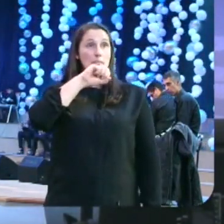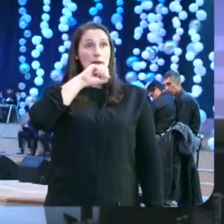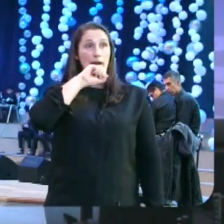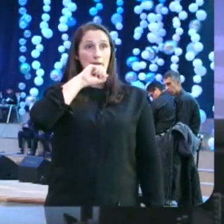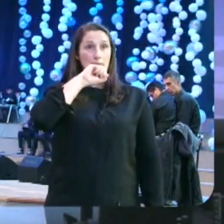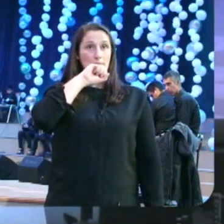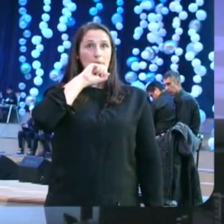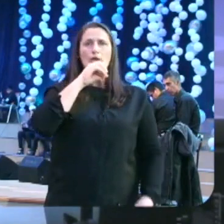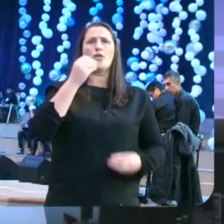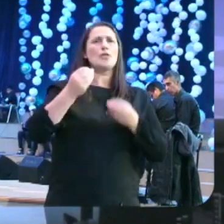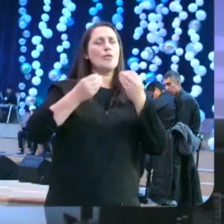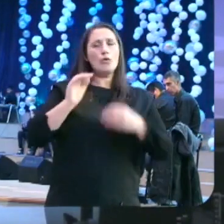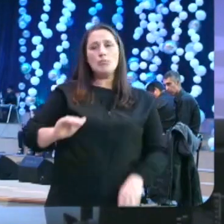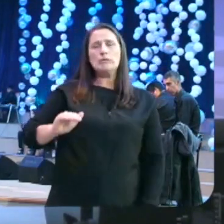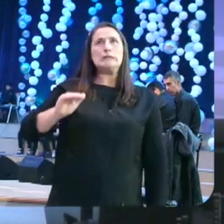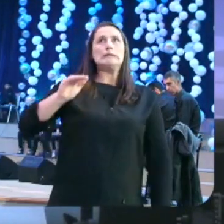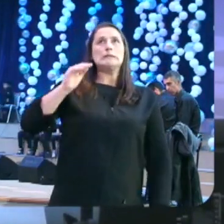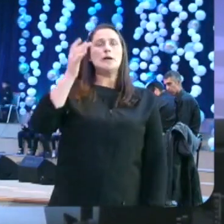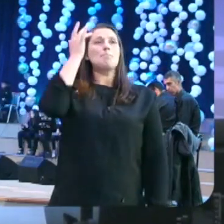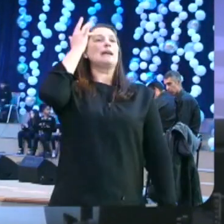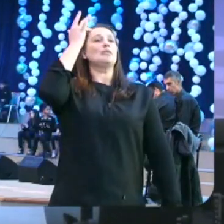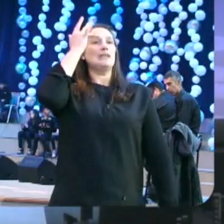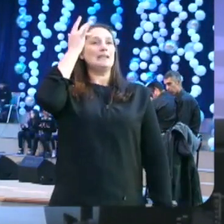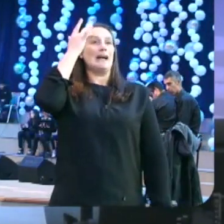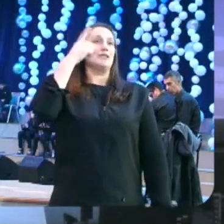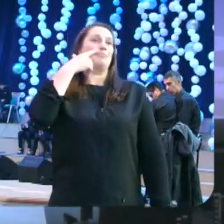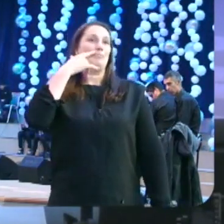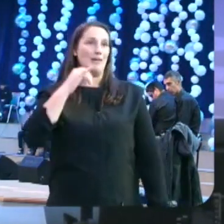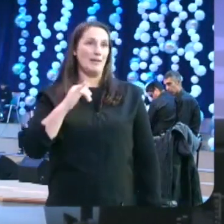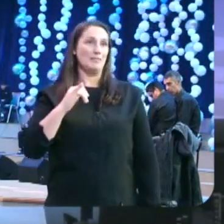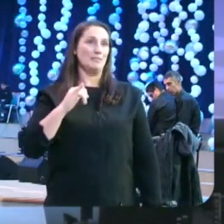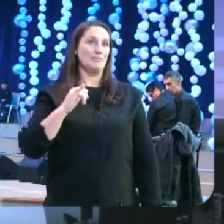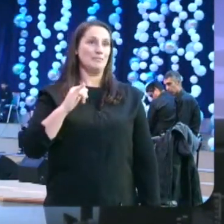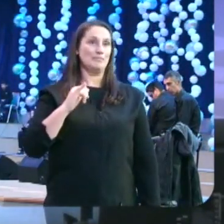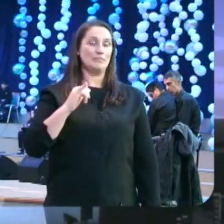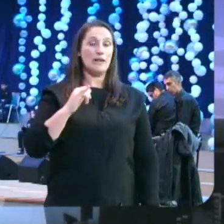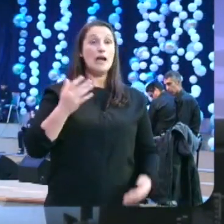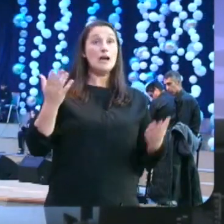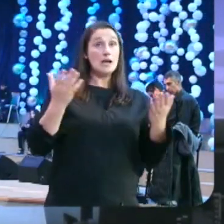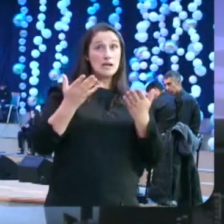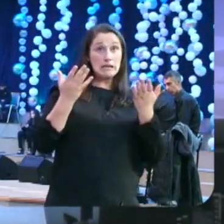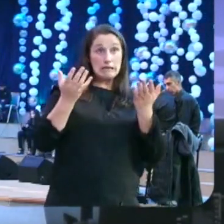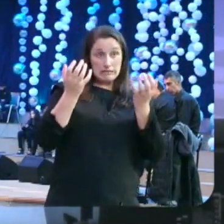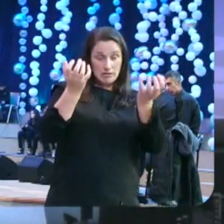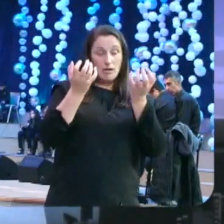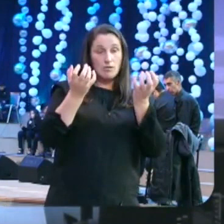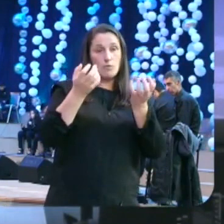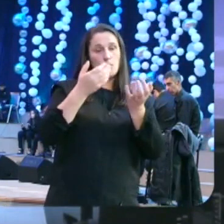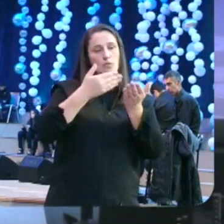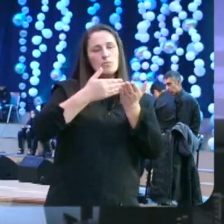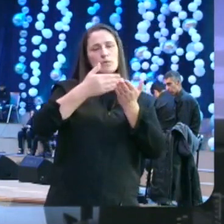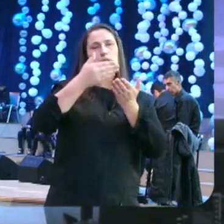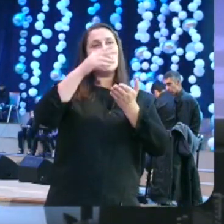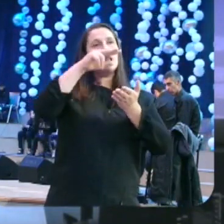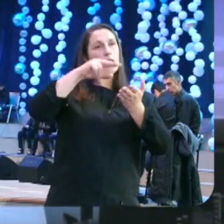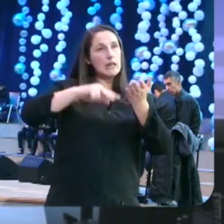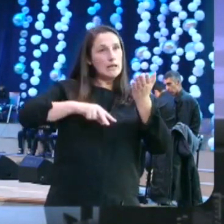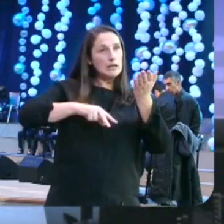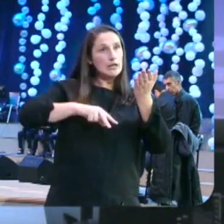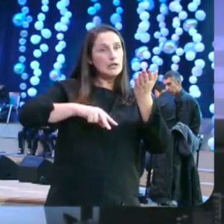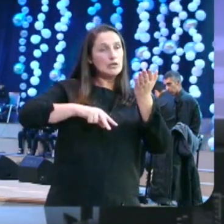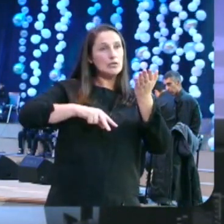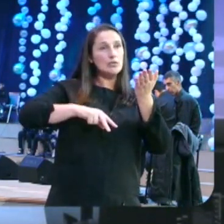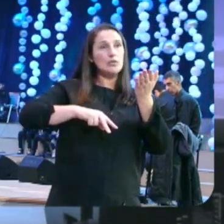nessa missão da paternidade. E eu queria começar olhando para um desses